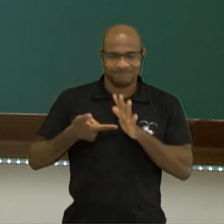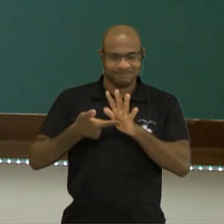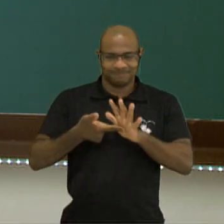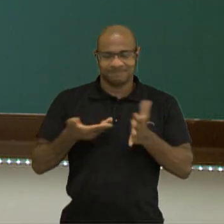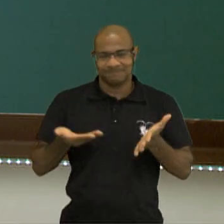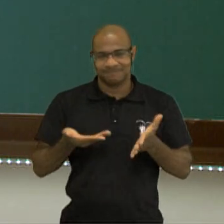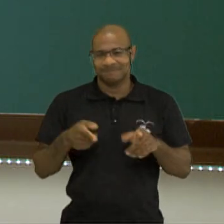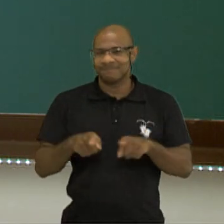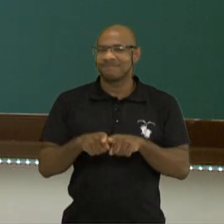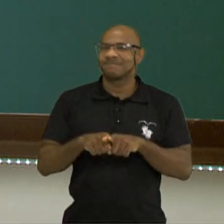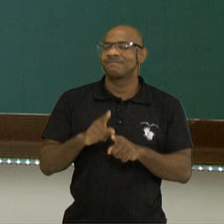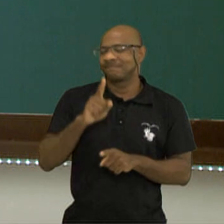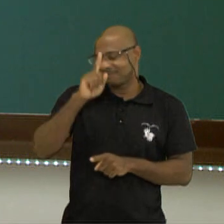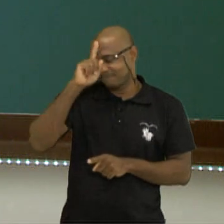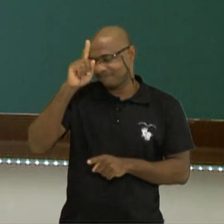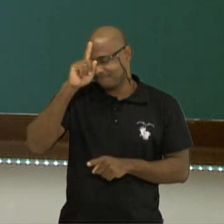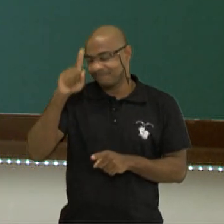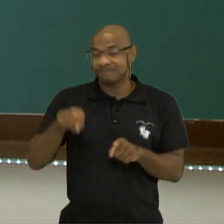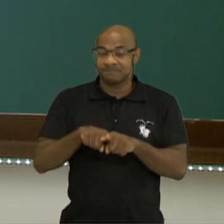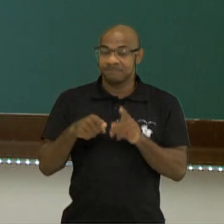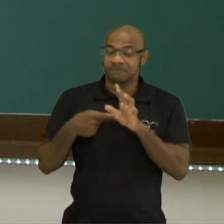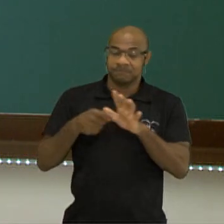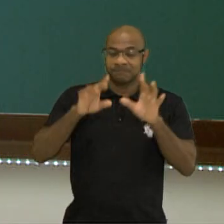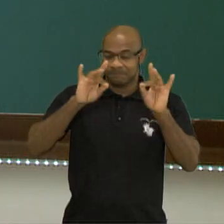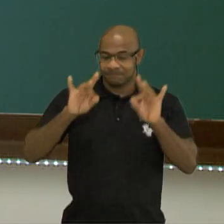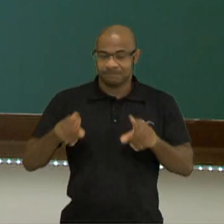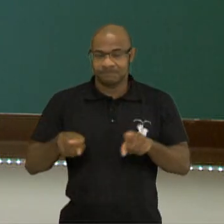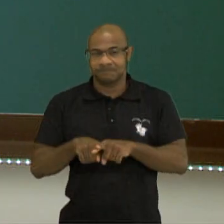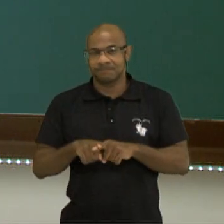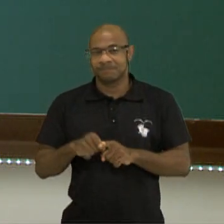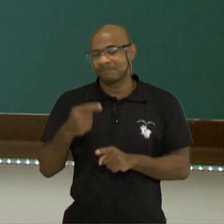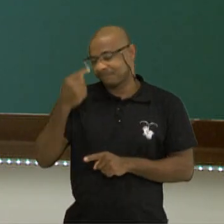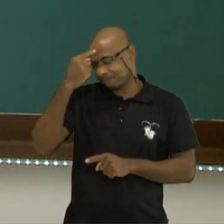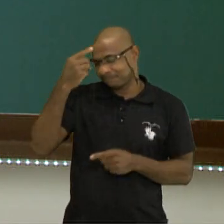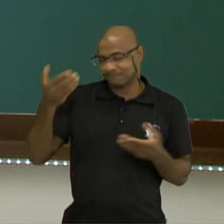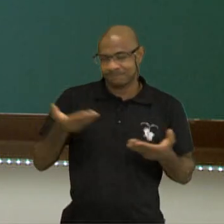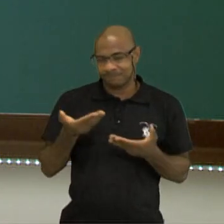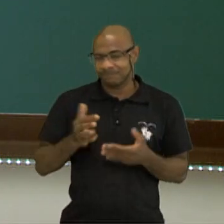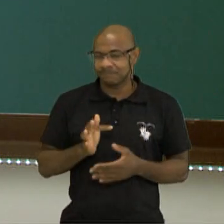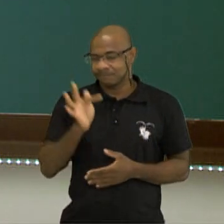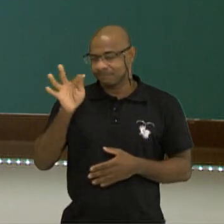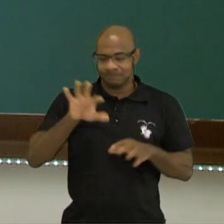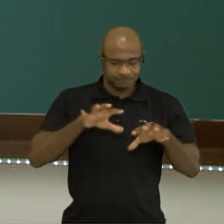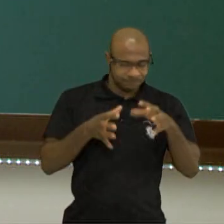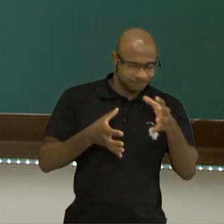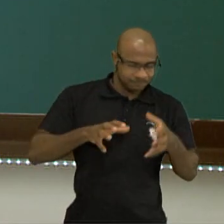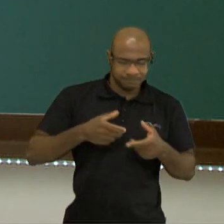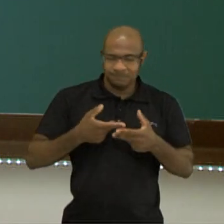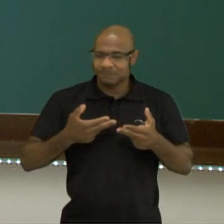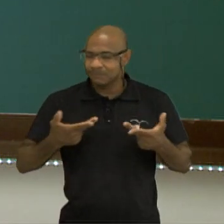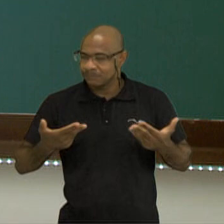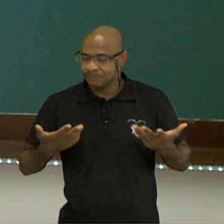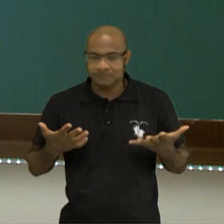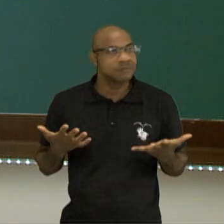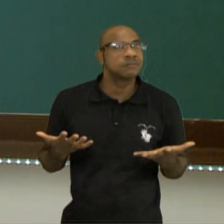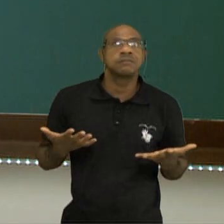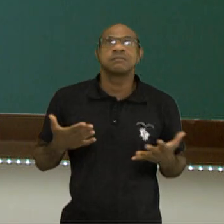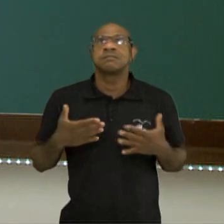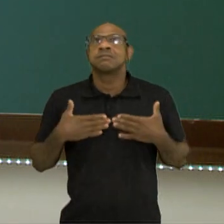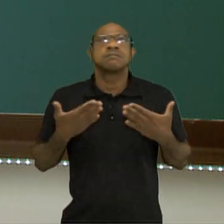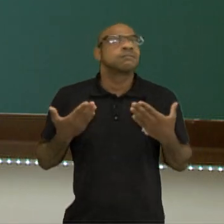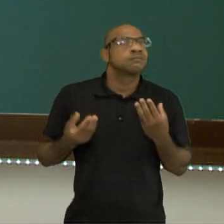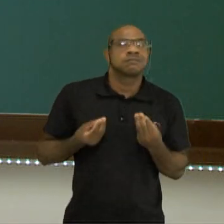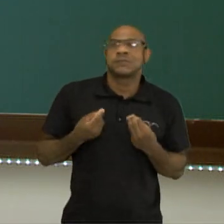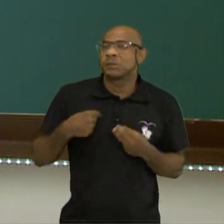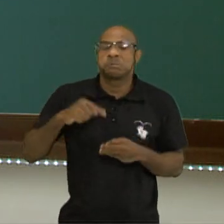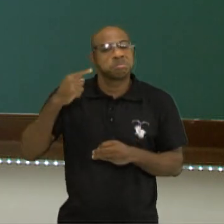como aqueles que vêm em detalhes. Vamos pensar mais nessas previsões assim, até em coisas bem absurdas que você não pensa em